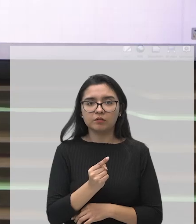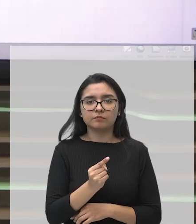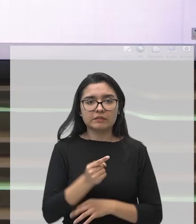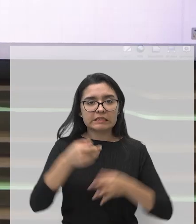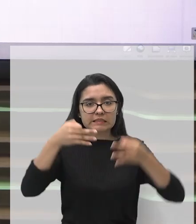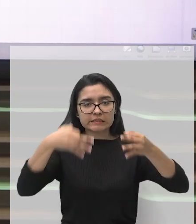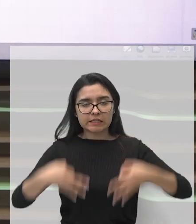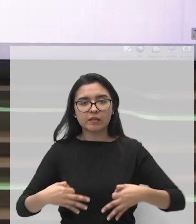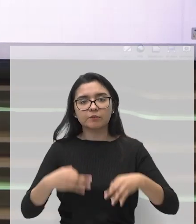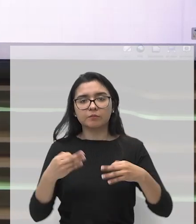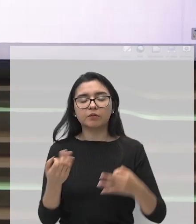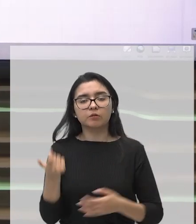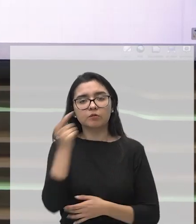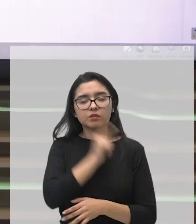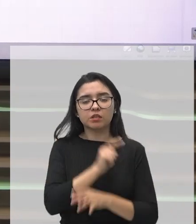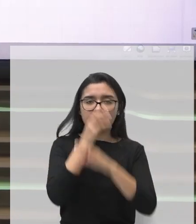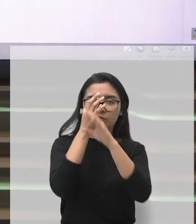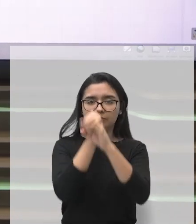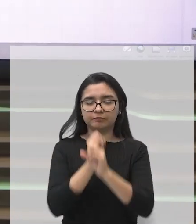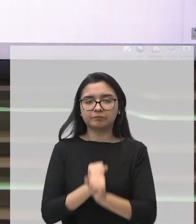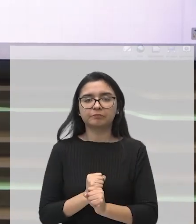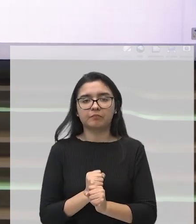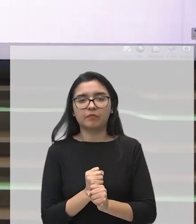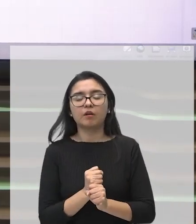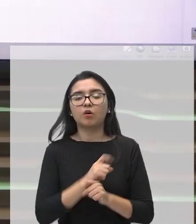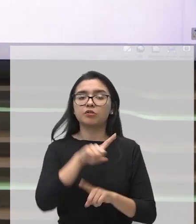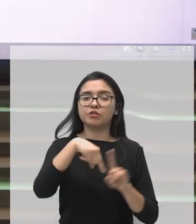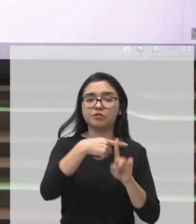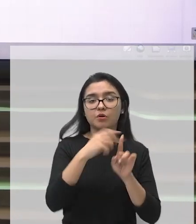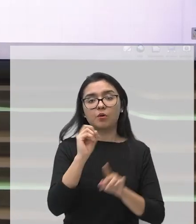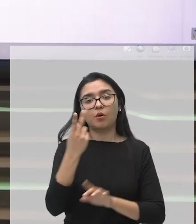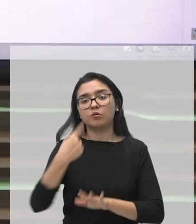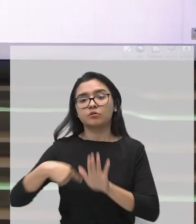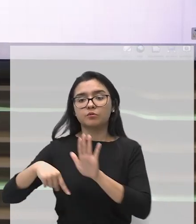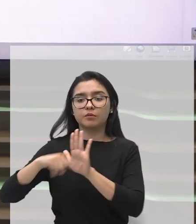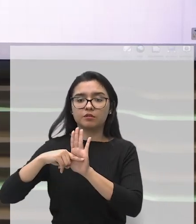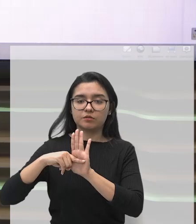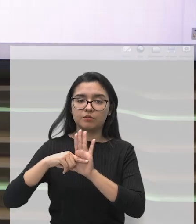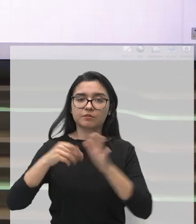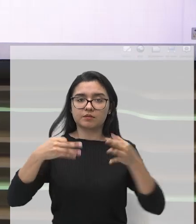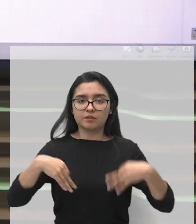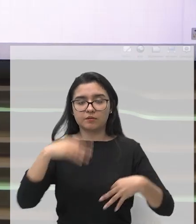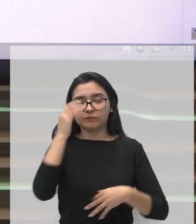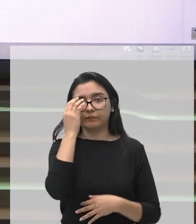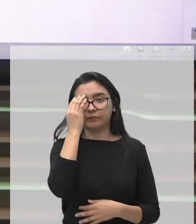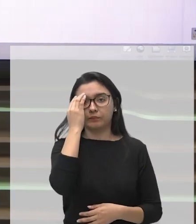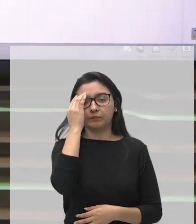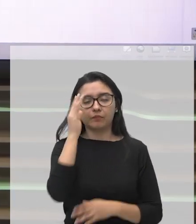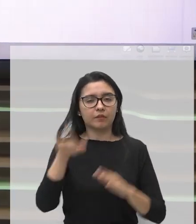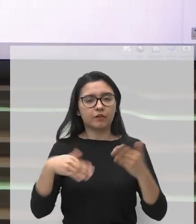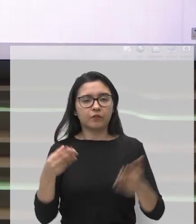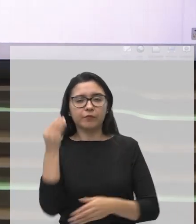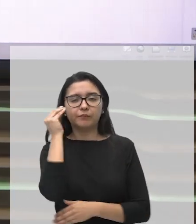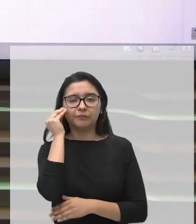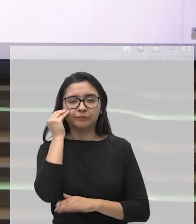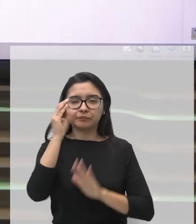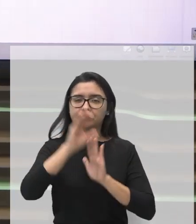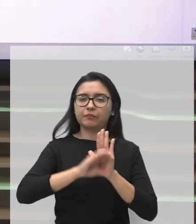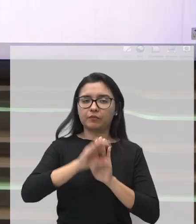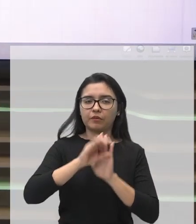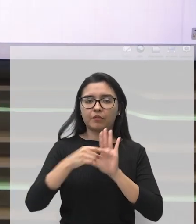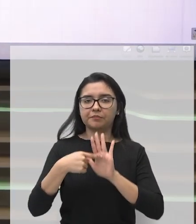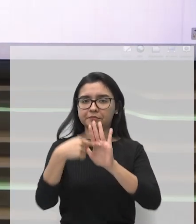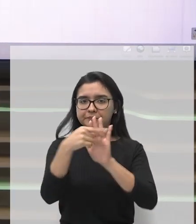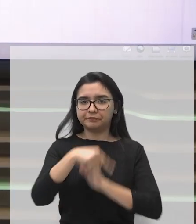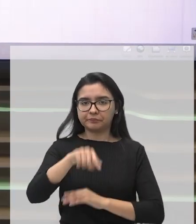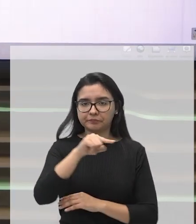poder fazermos essas operações, sejam de adição ou de subtração. Tá legal? Olha só uma definição que o professor